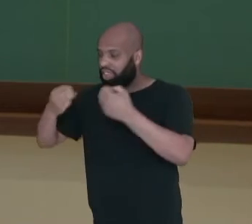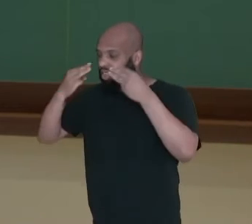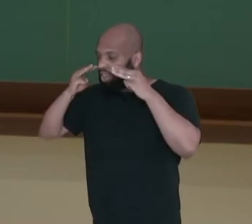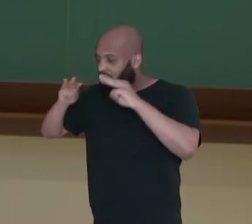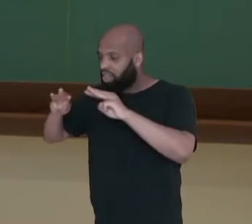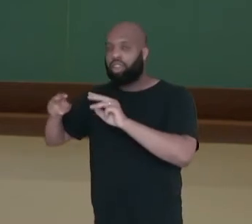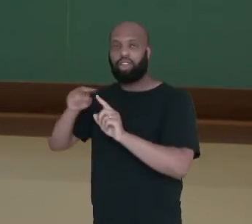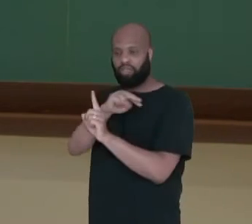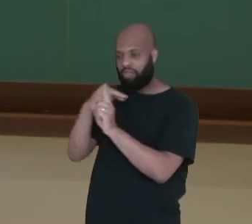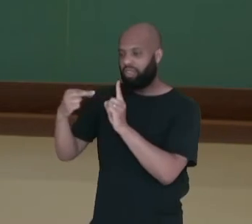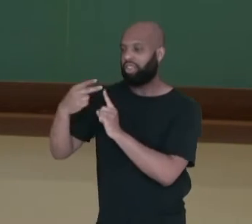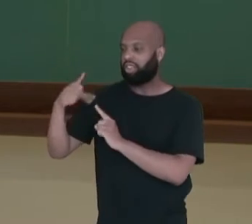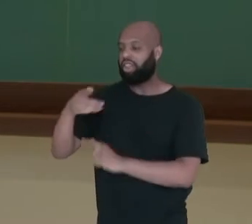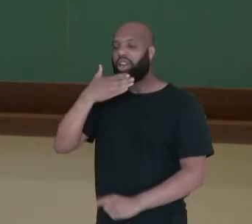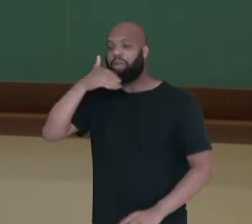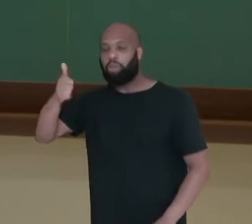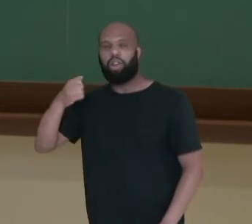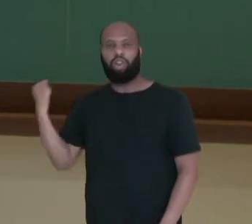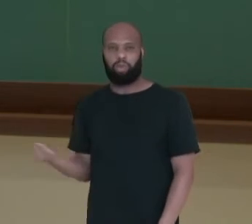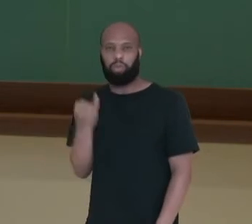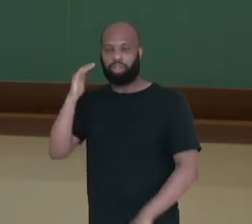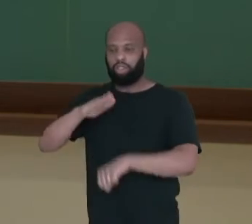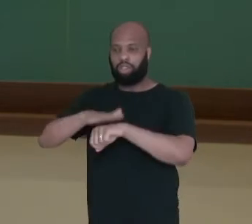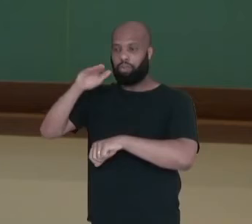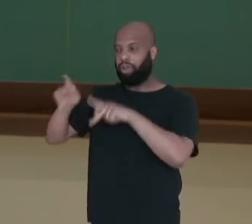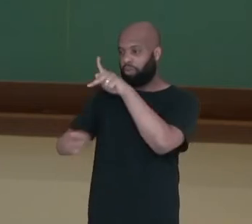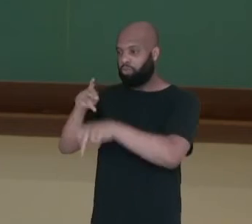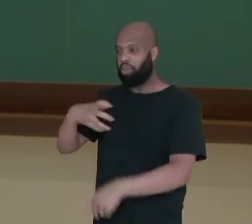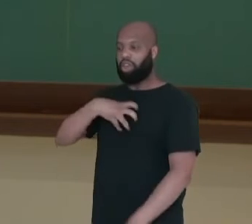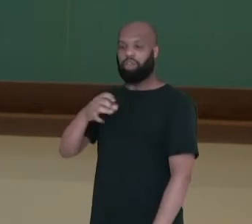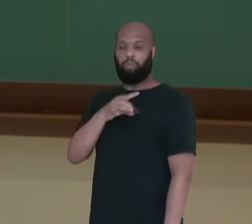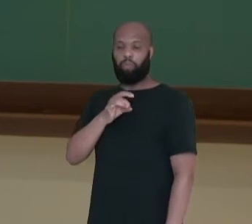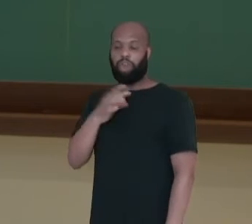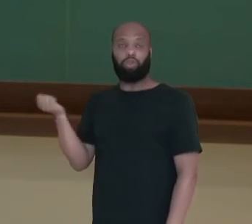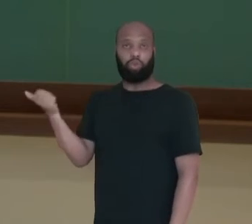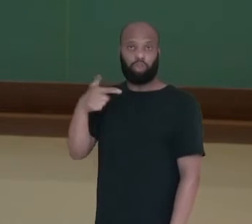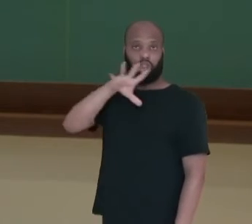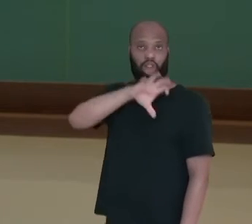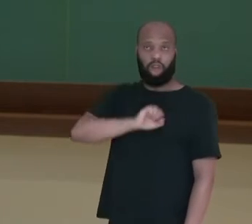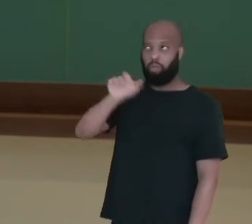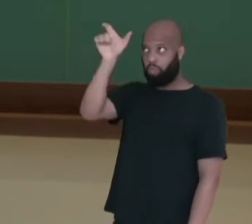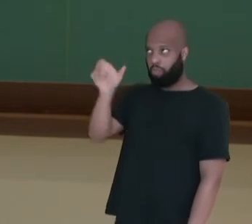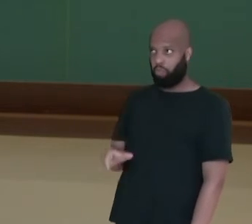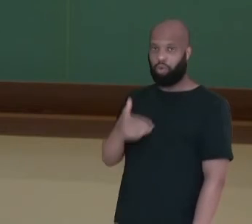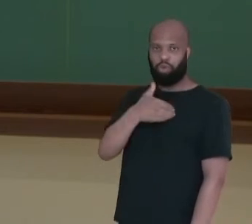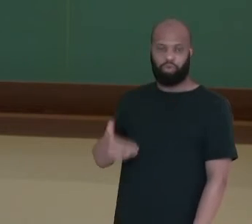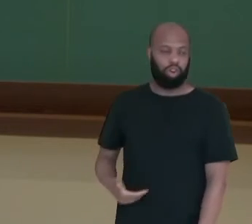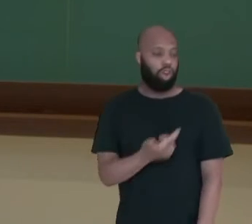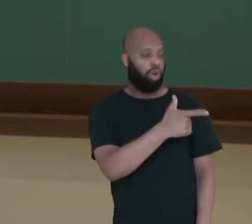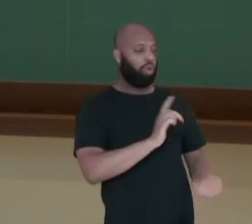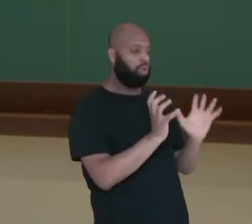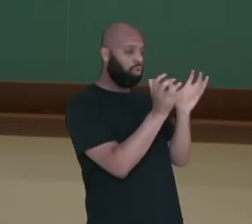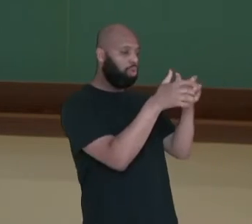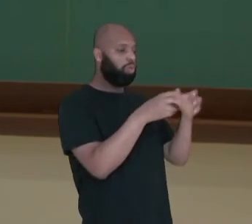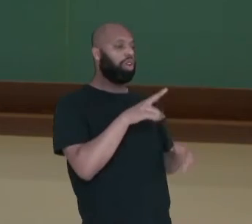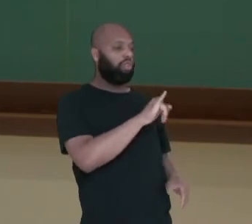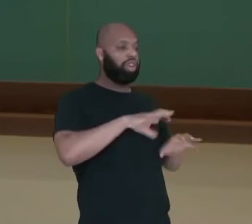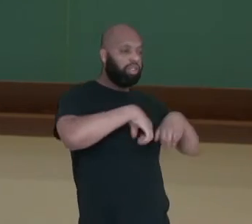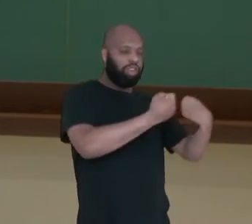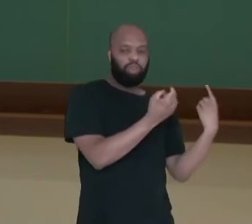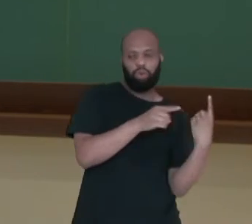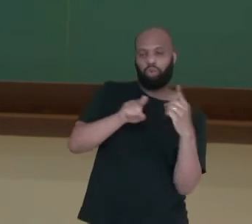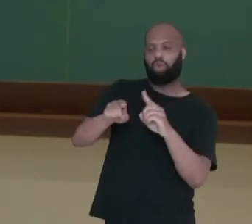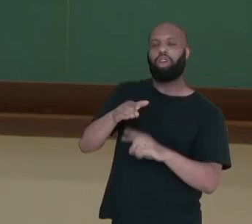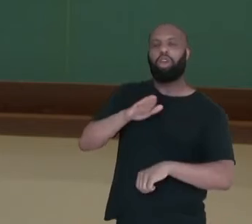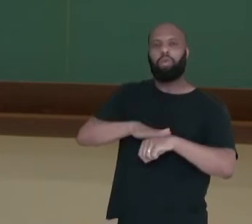a ideia de que é mais importante em política ser temido do que amado, e o outro grupo vai defender a tese contrária,